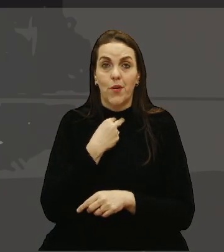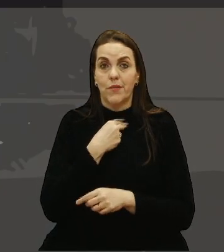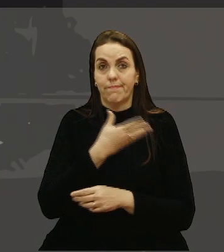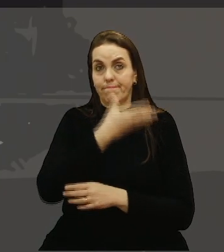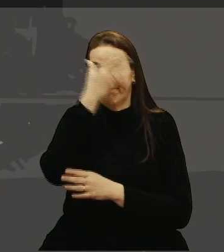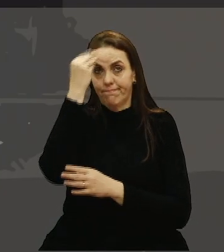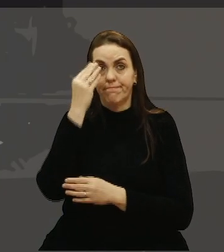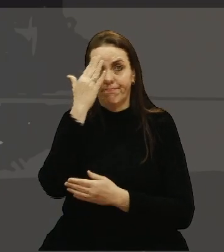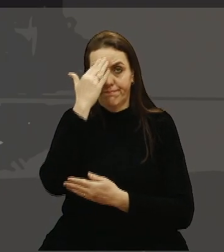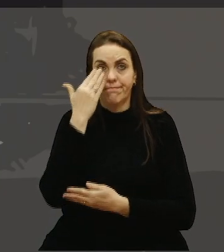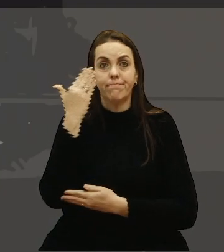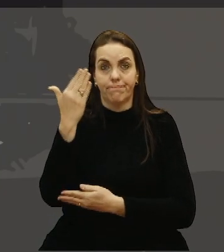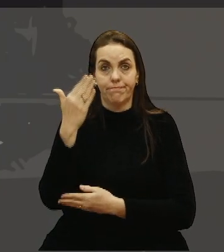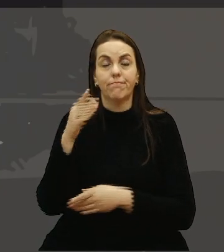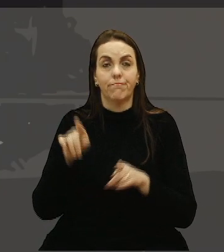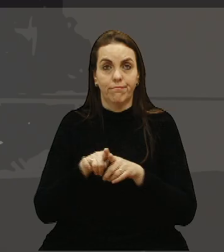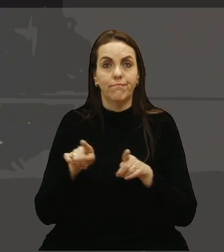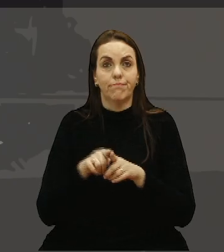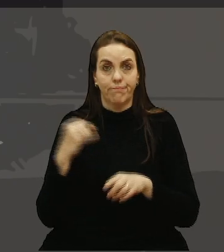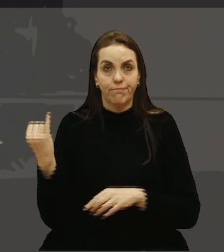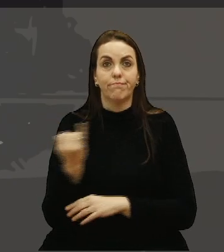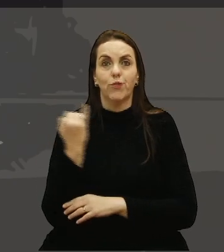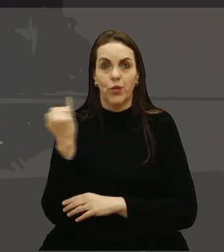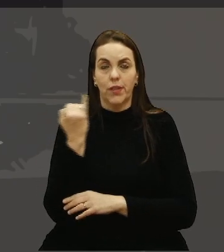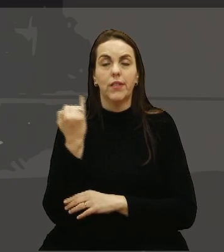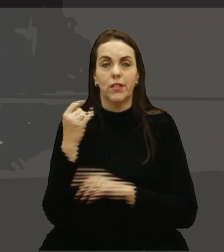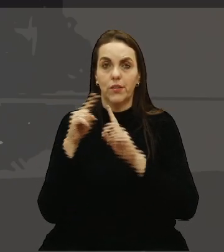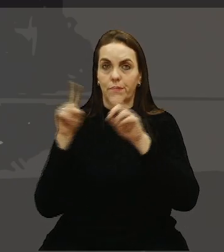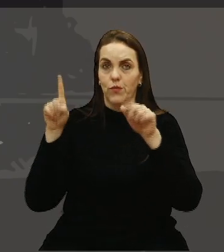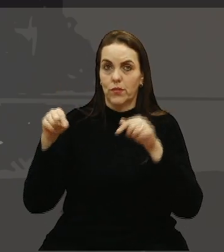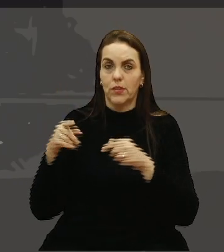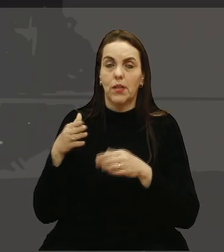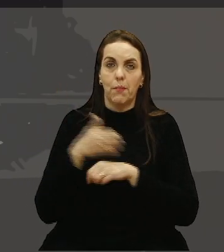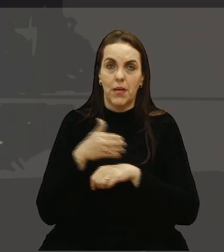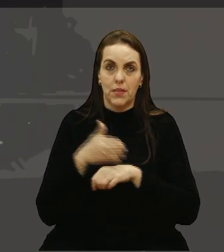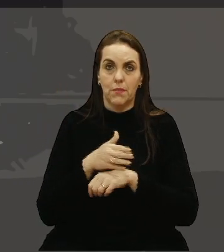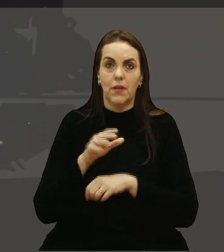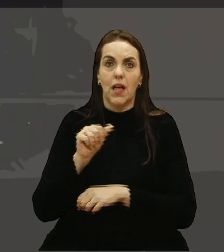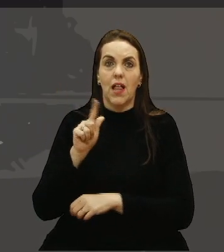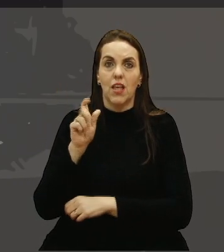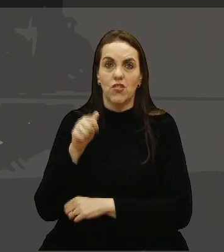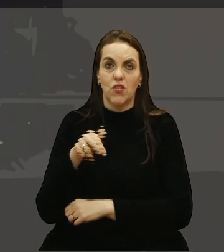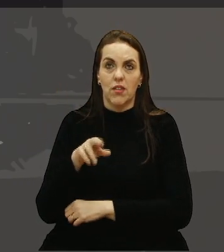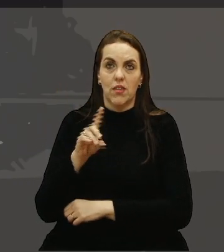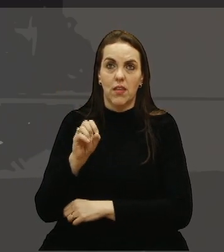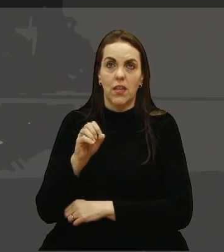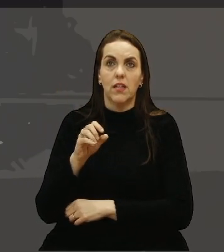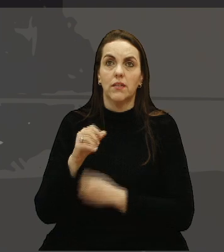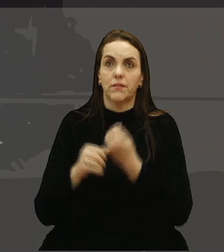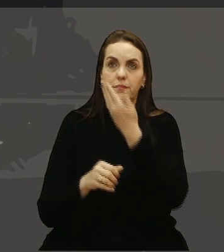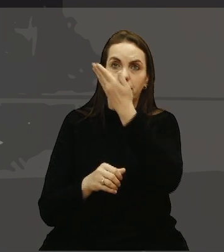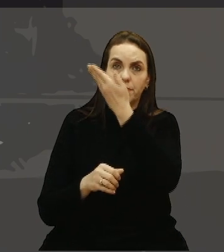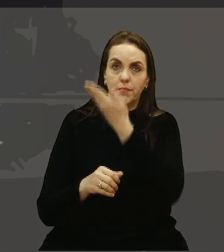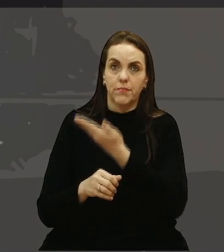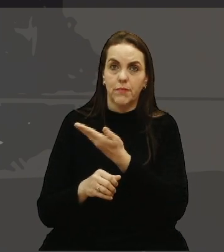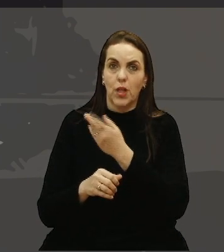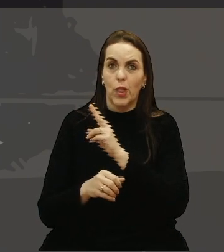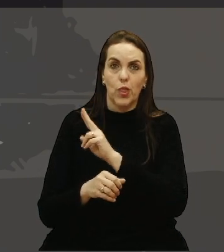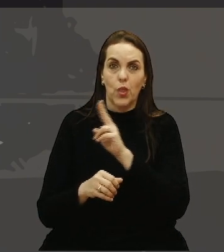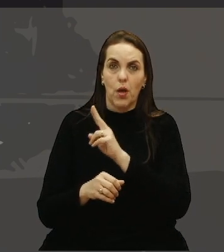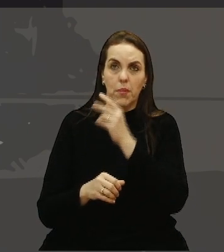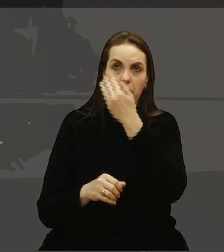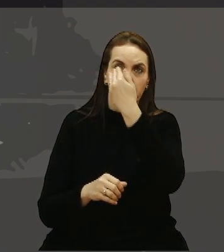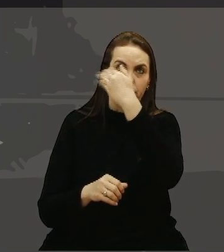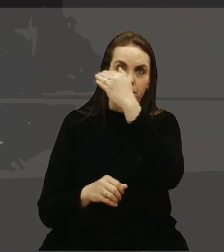e é importante, aos servidores, membros da comissão. Alexandre Luiz Triquez, o Arthur Vieira da Silva, o Cristiano dos Santos Muniz,